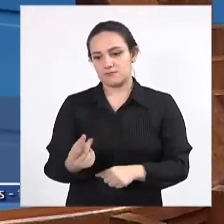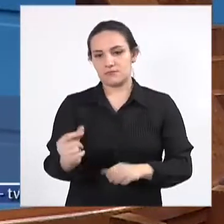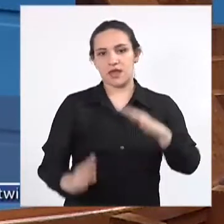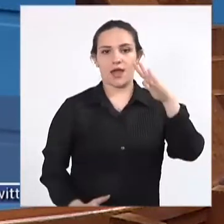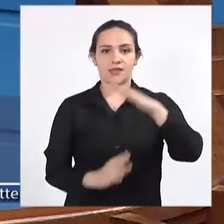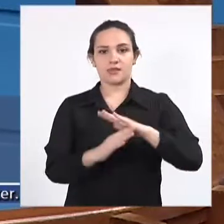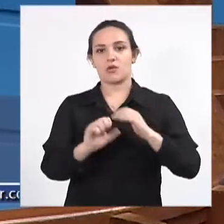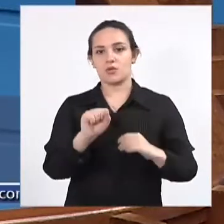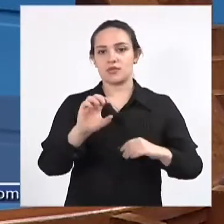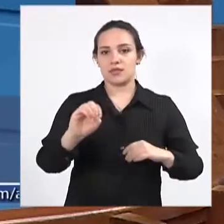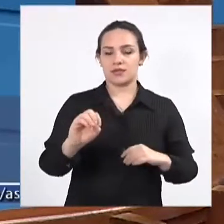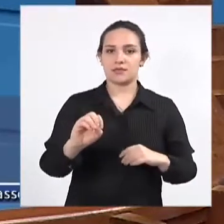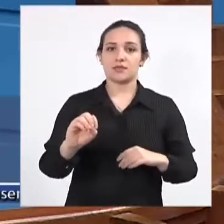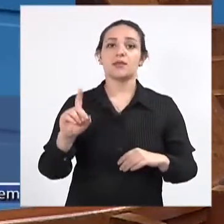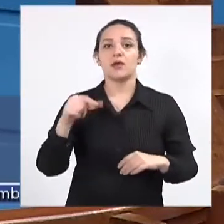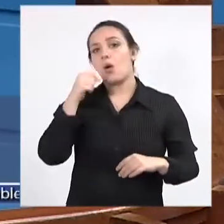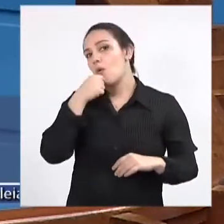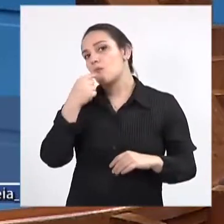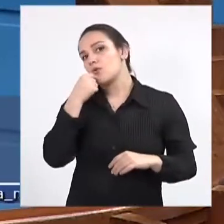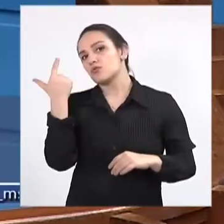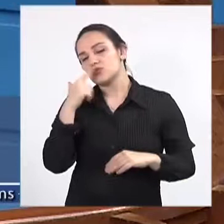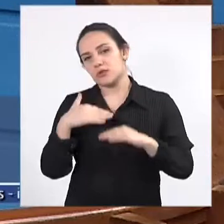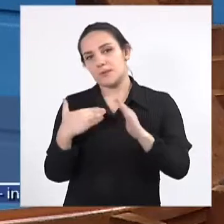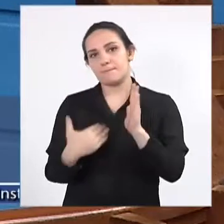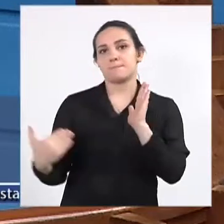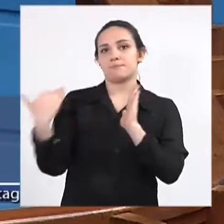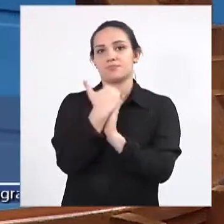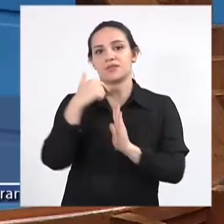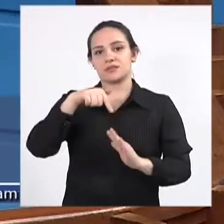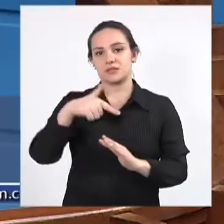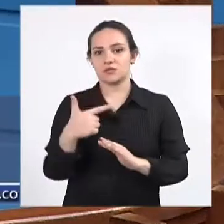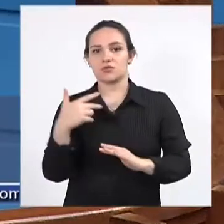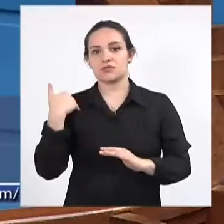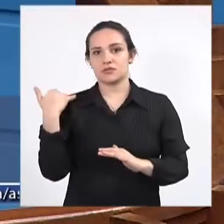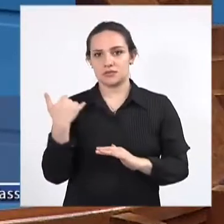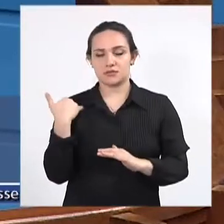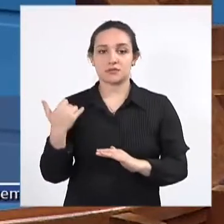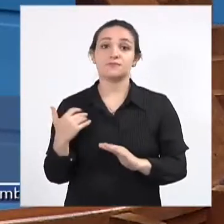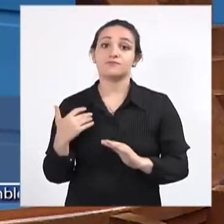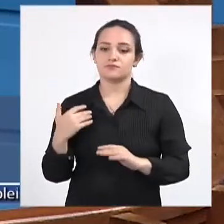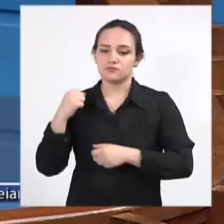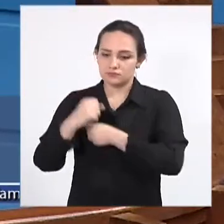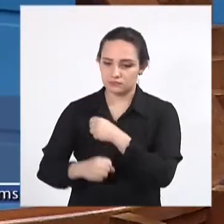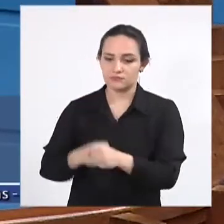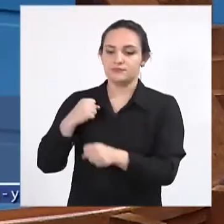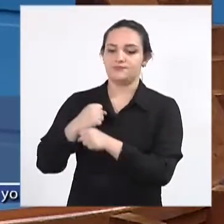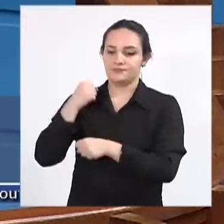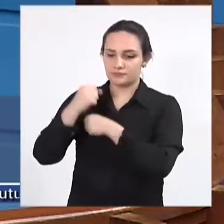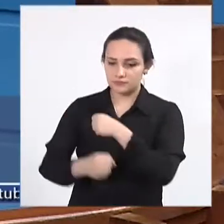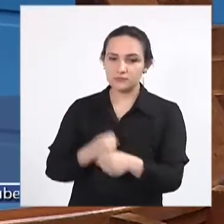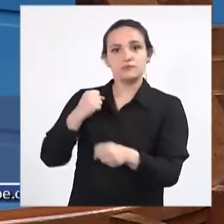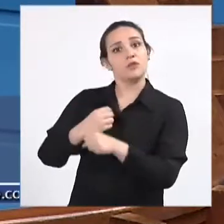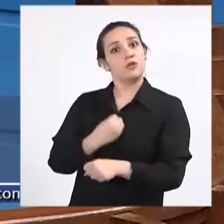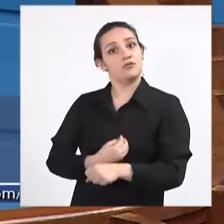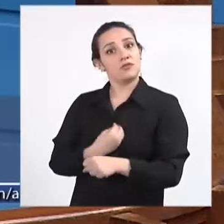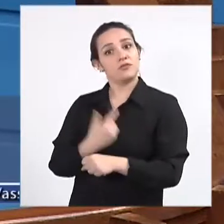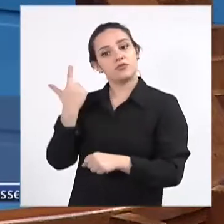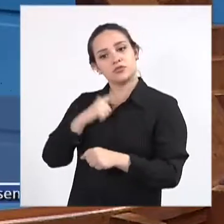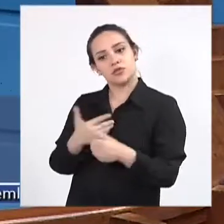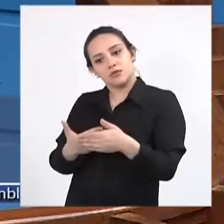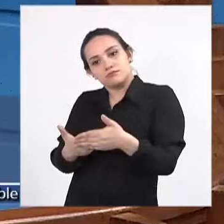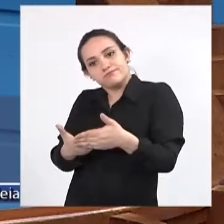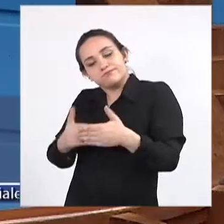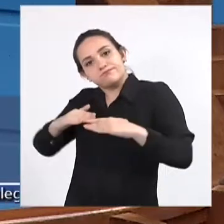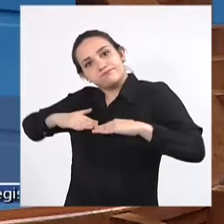e os homens vão passar de 72. A cada ano, aumentamos o tempo que passamos vivos. Por isso, é